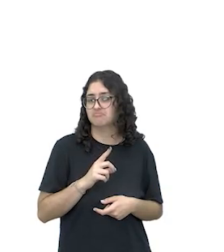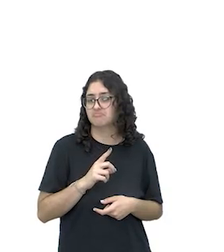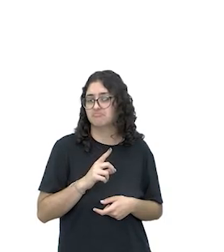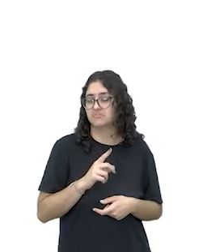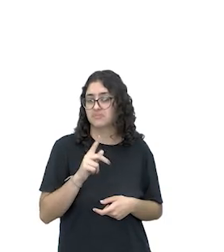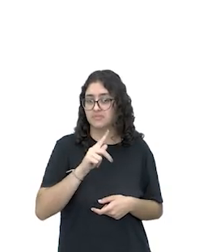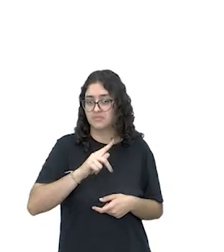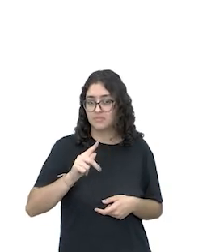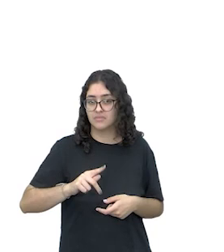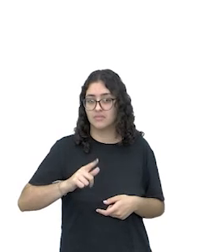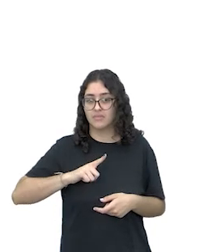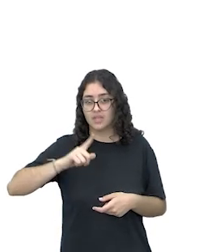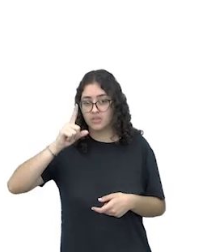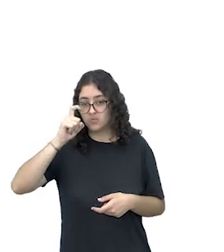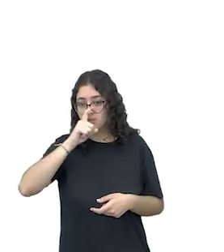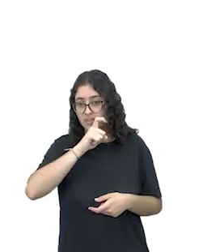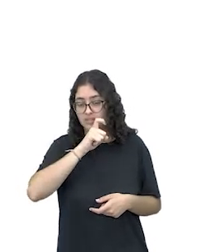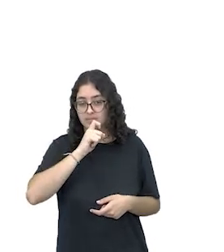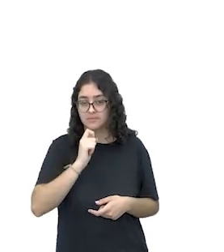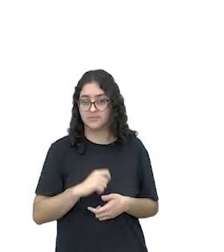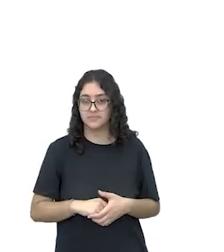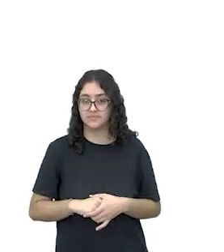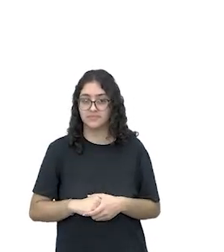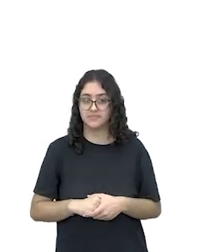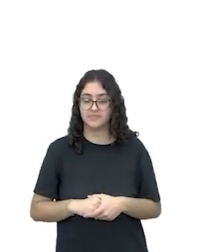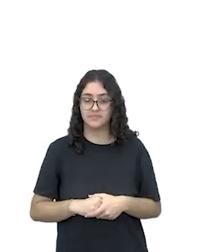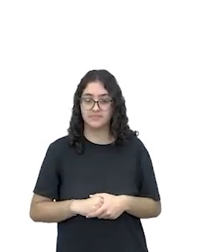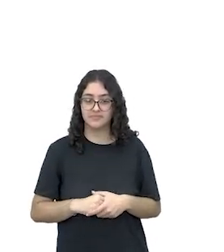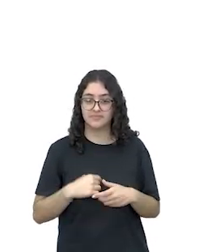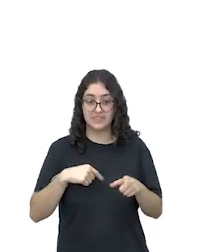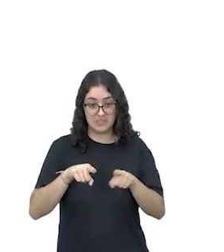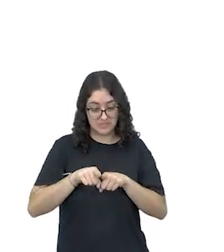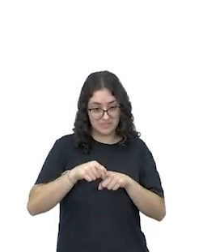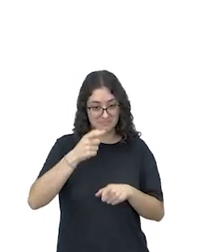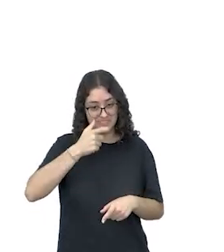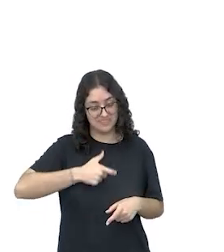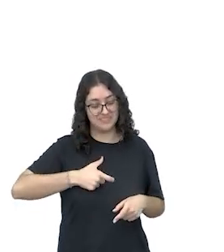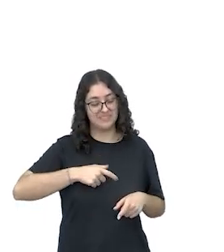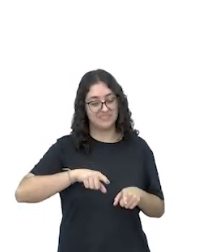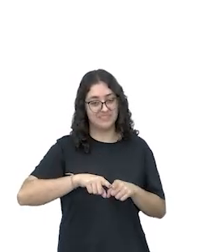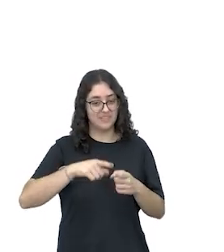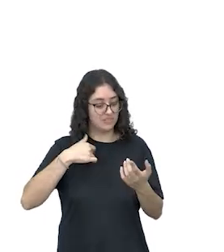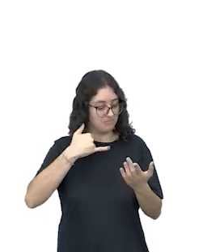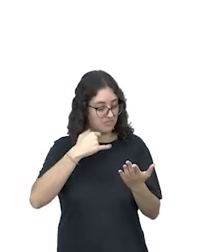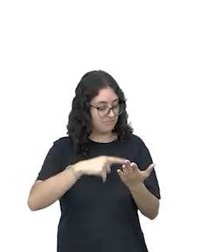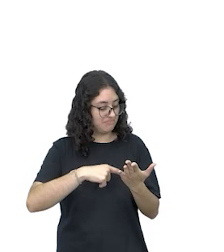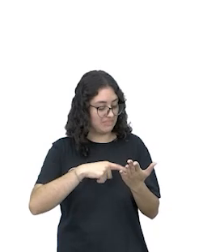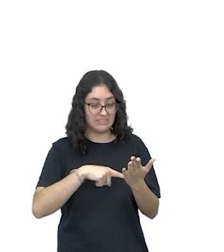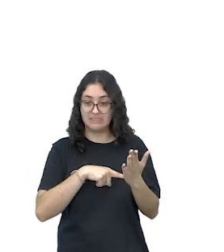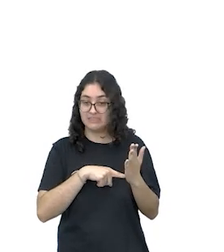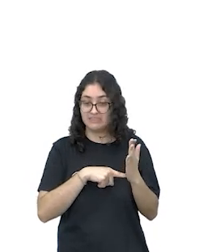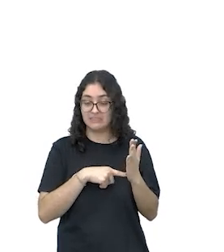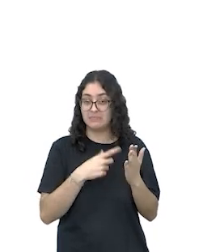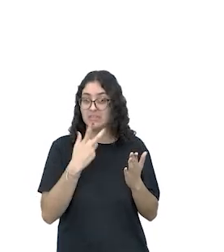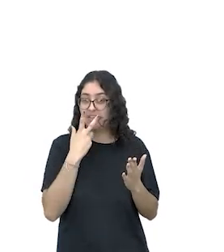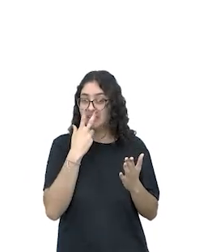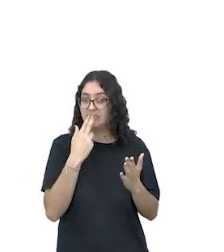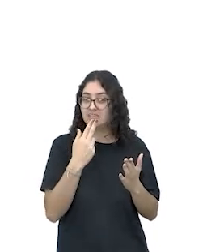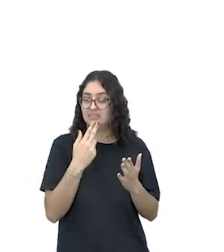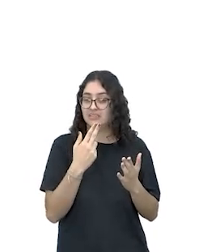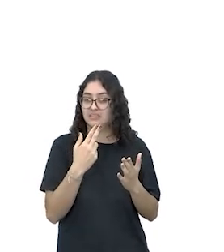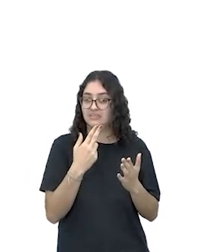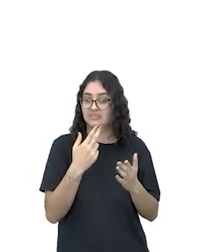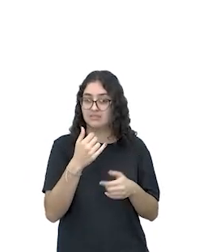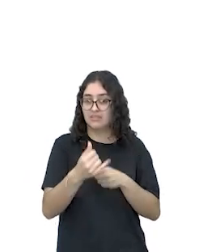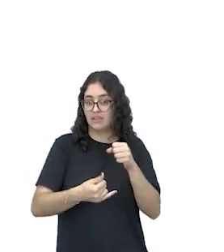Que os professores estão com dificuldade. E eu também estou. Aqui no meu celular, porque ele está também, a